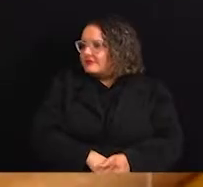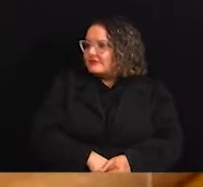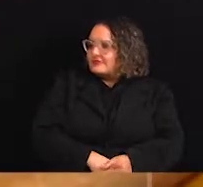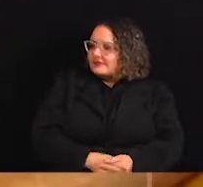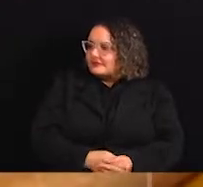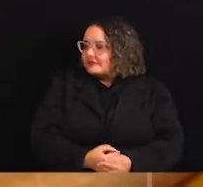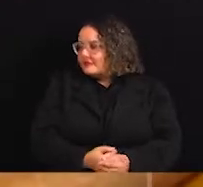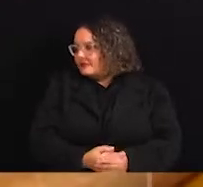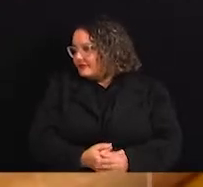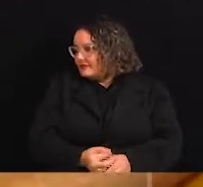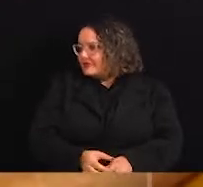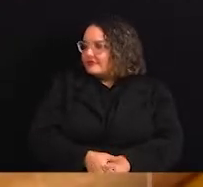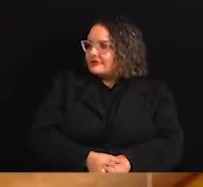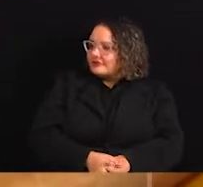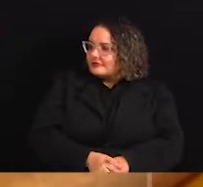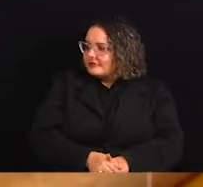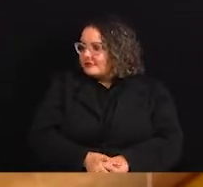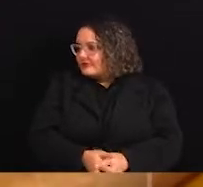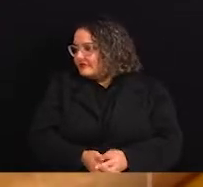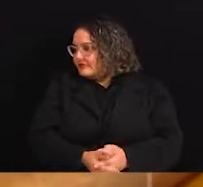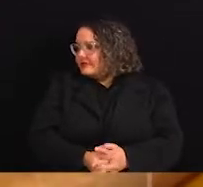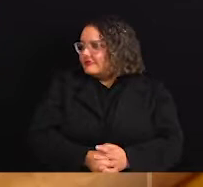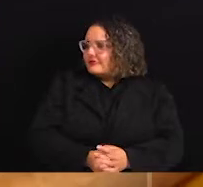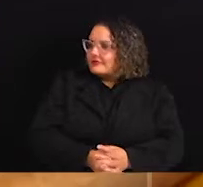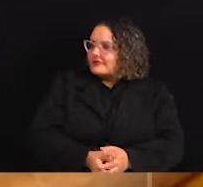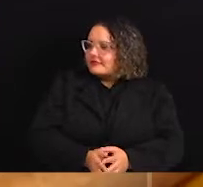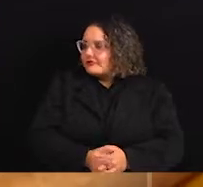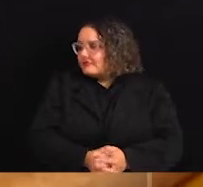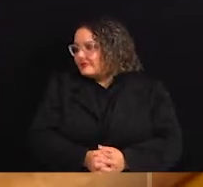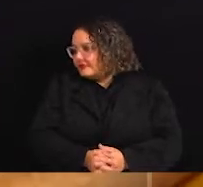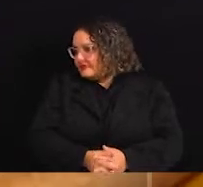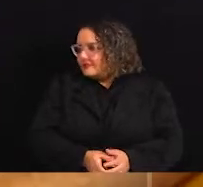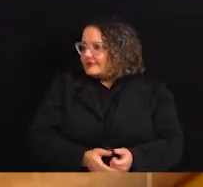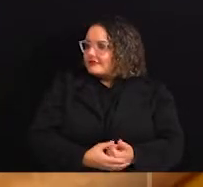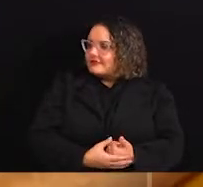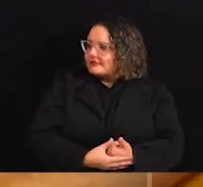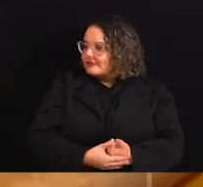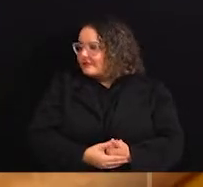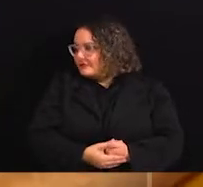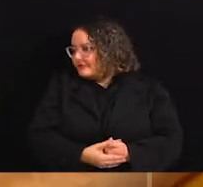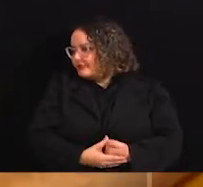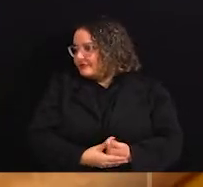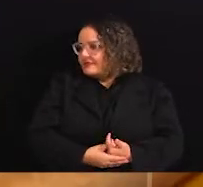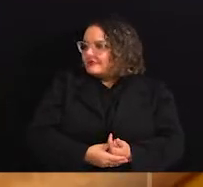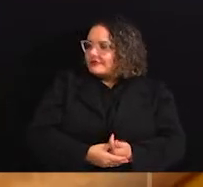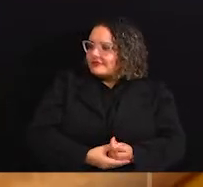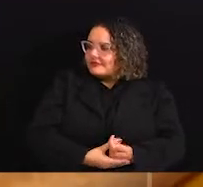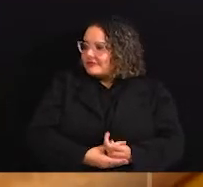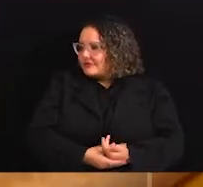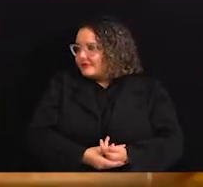3 xícaras de chá de farinha de trigo, misturada com 50 gramas de queijo ralado.